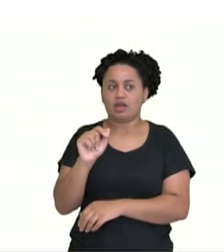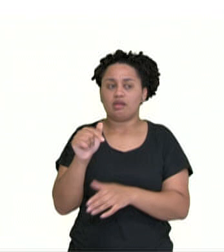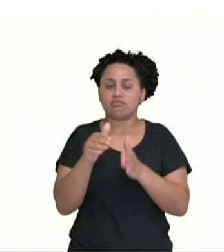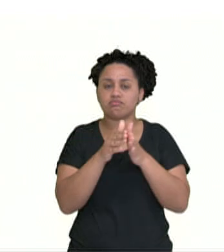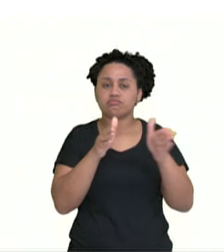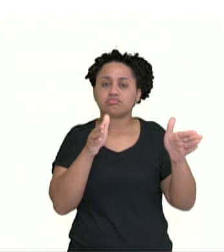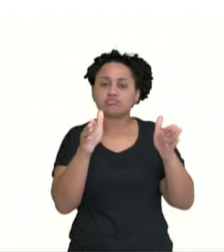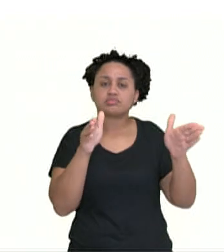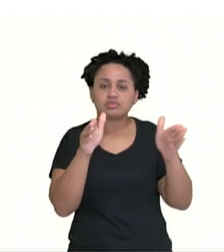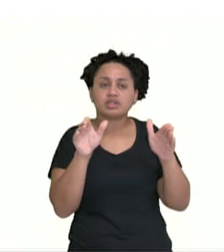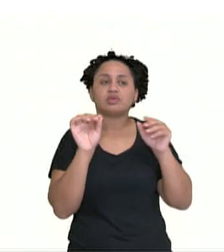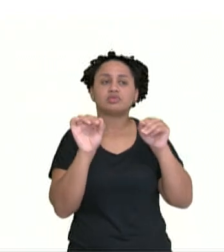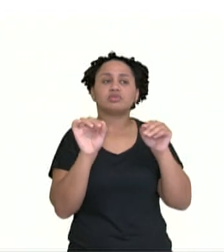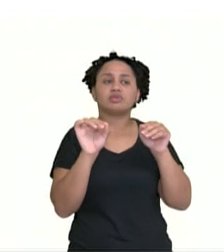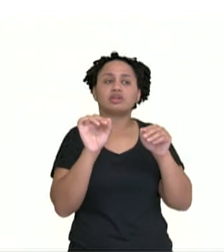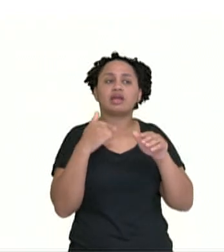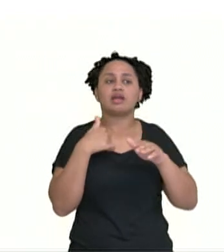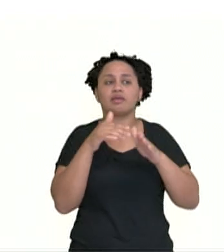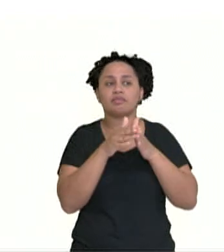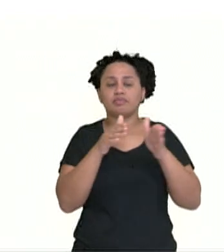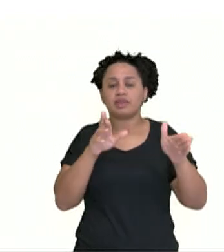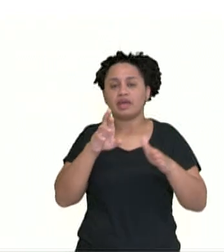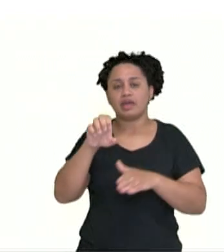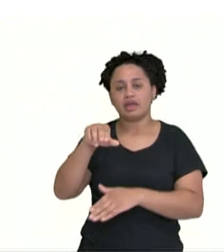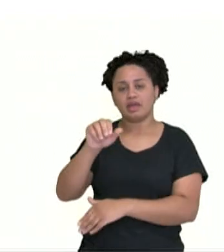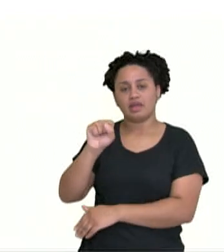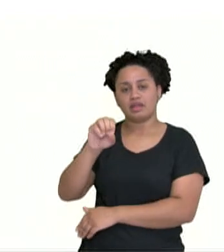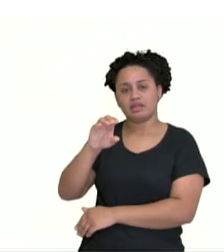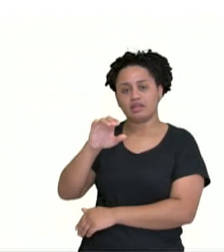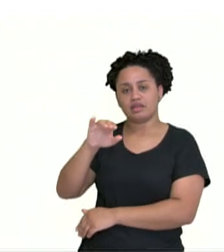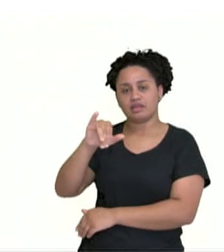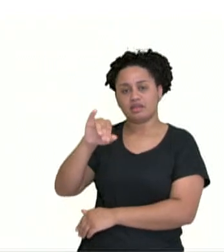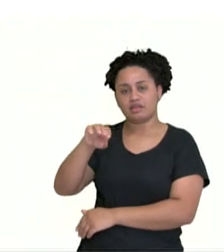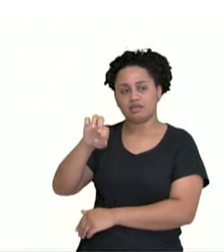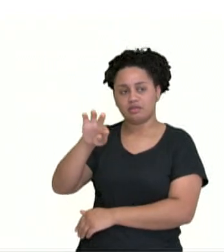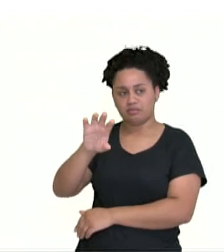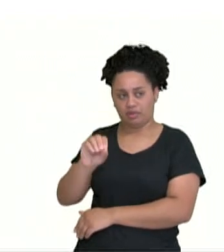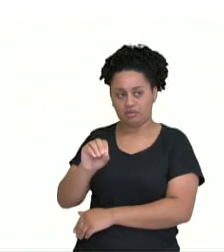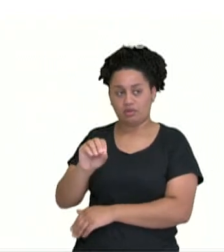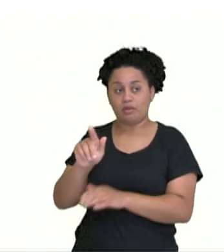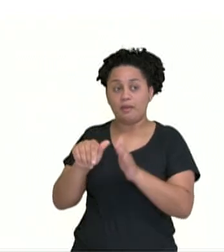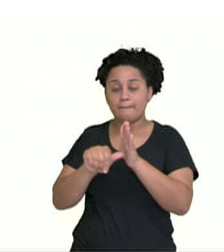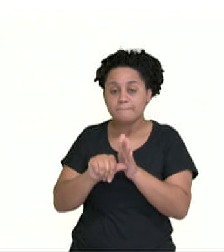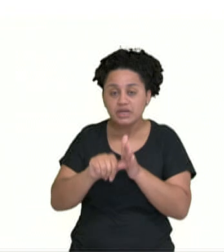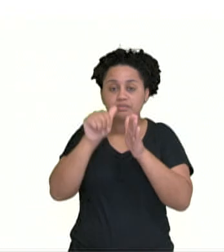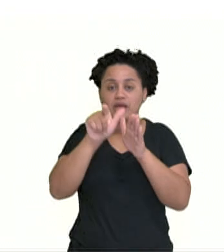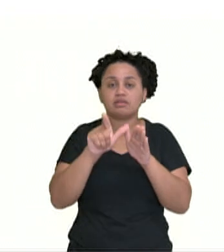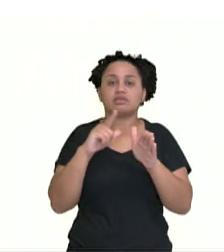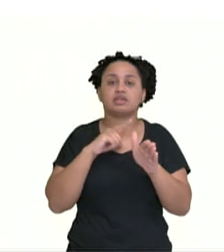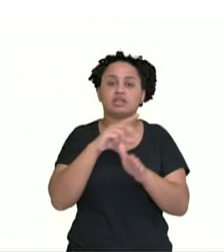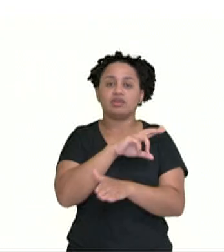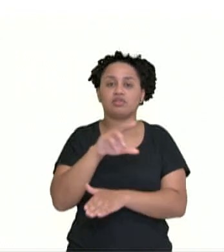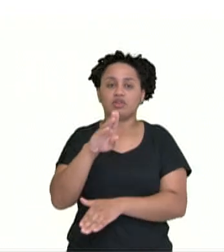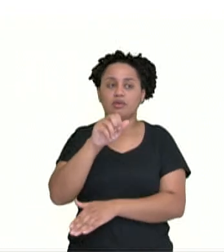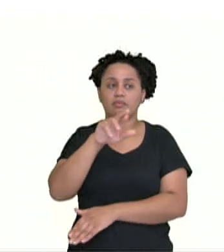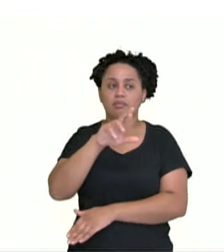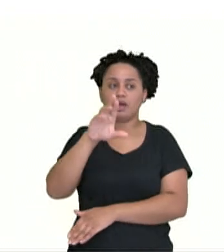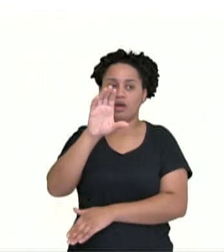período renascentista. A primeira fase, chamada de orquestra barroca, começou na segunda